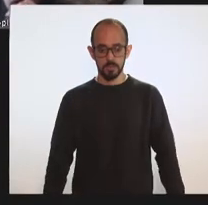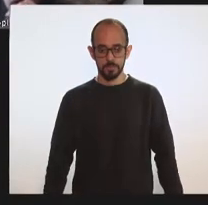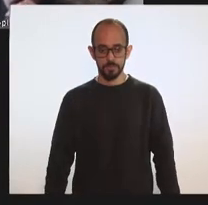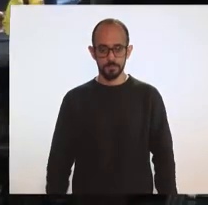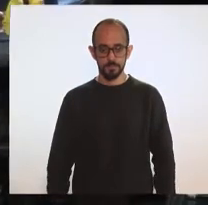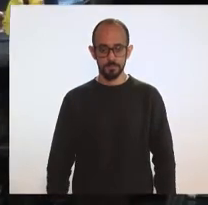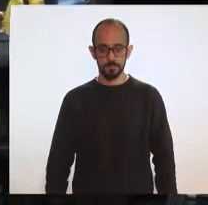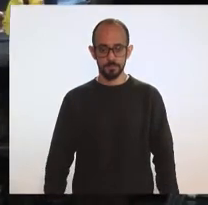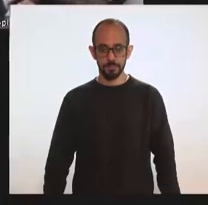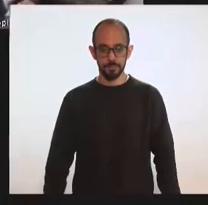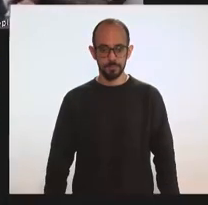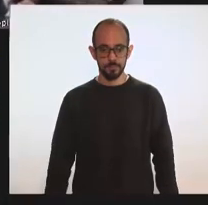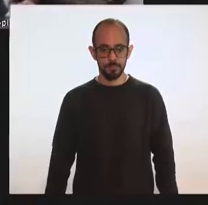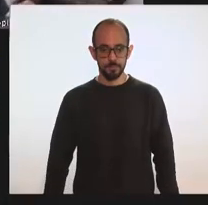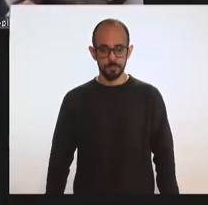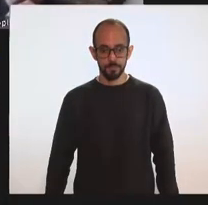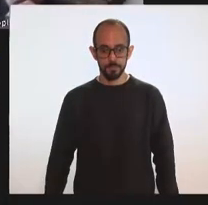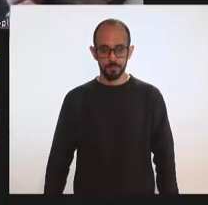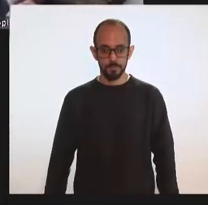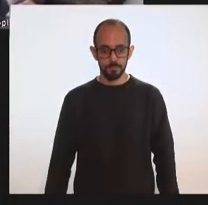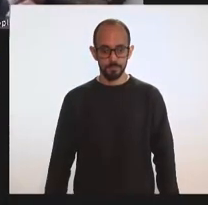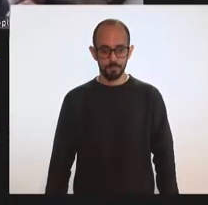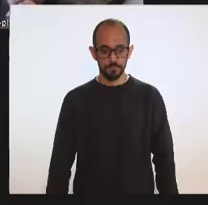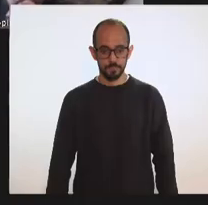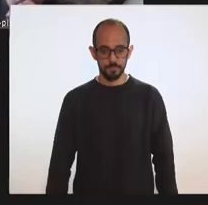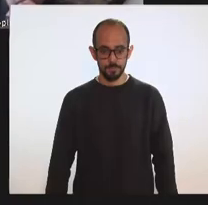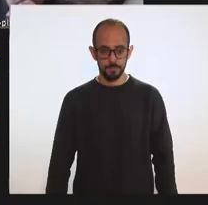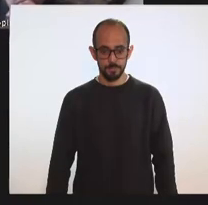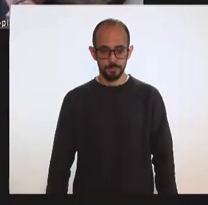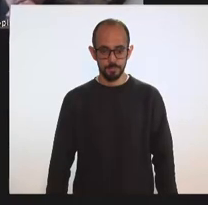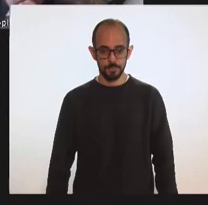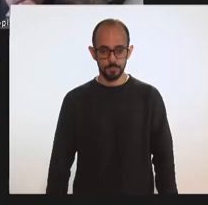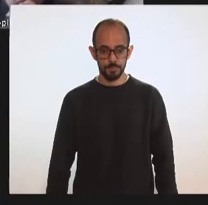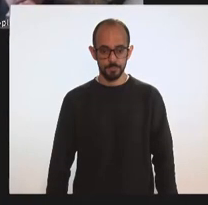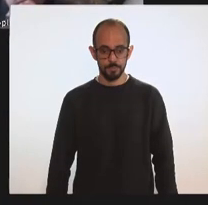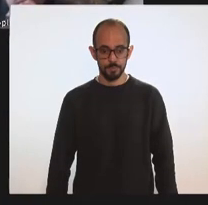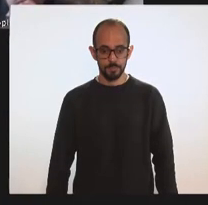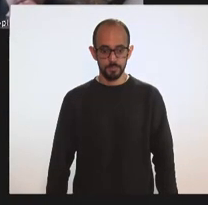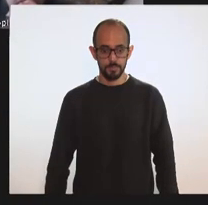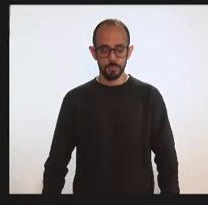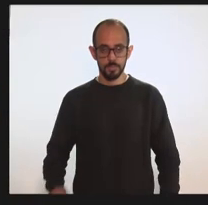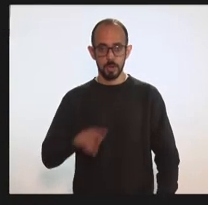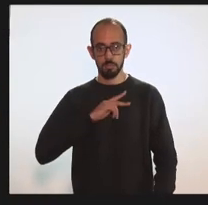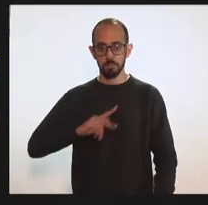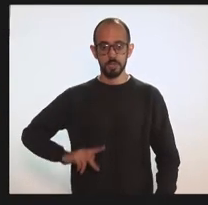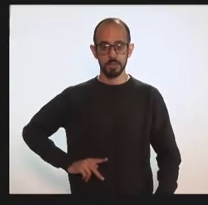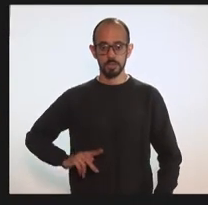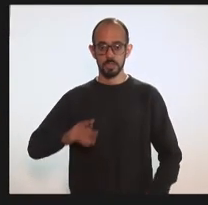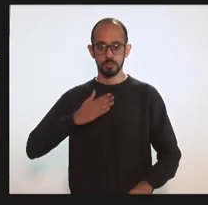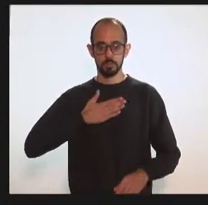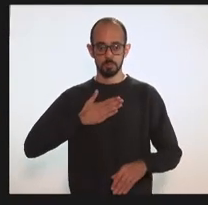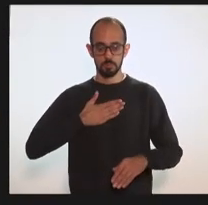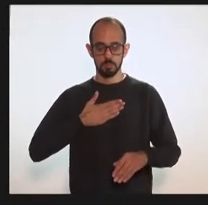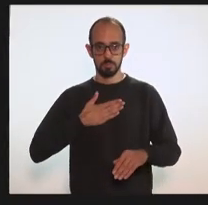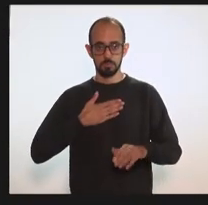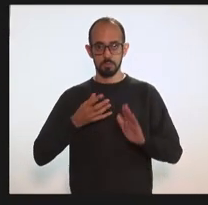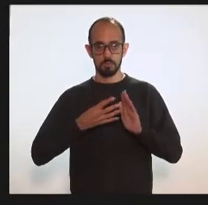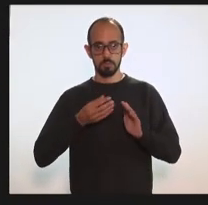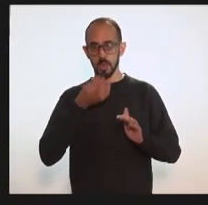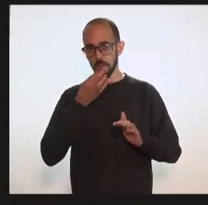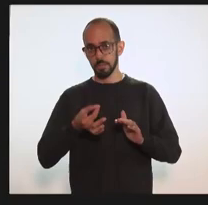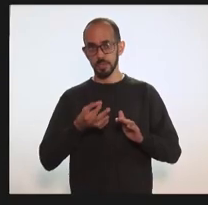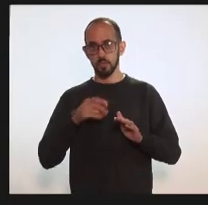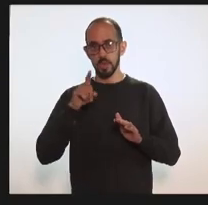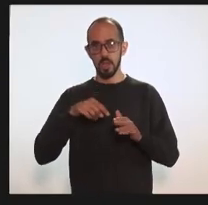Oi passei só um Alana o presidente meu parecer favorável com